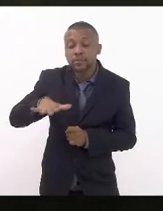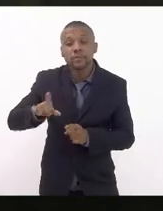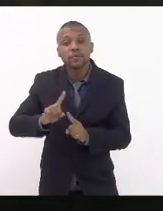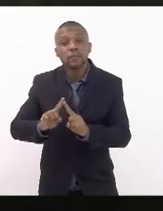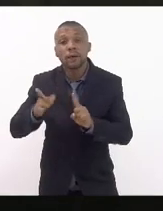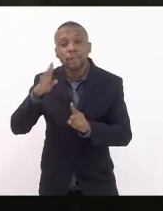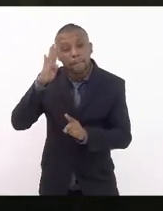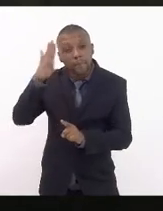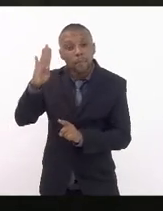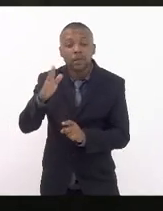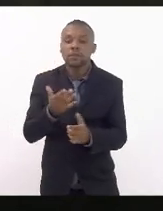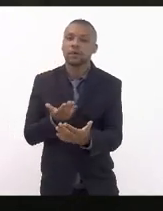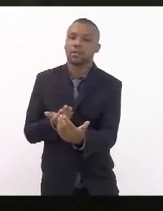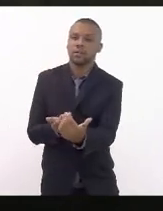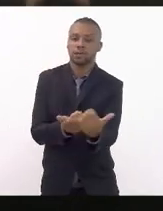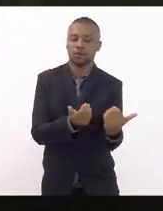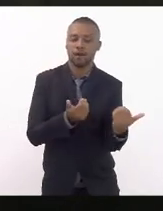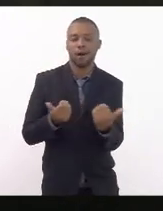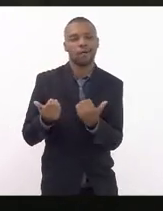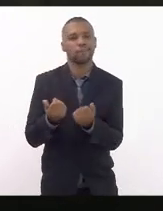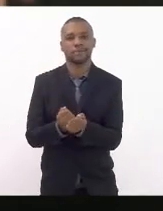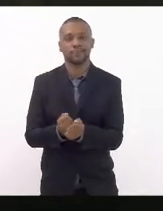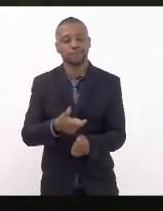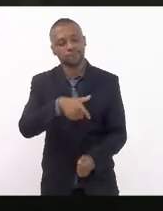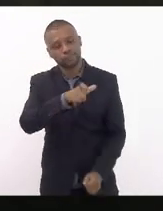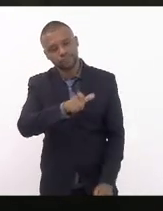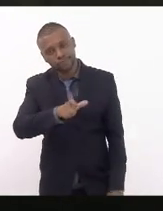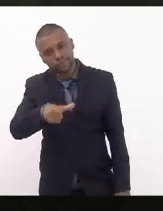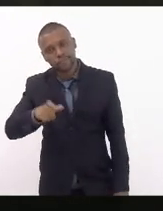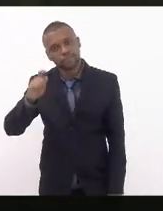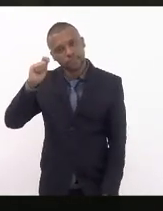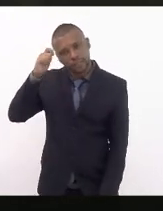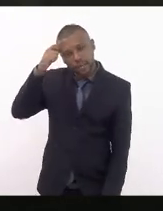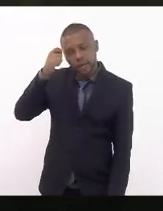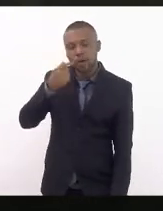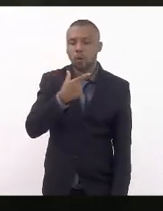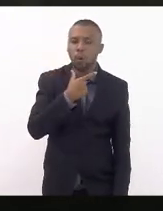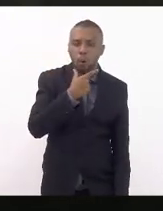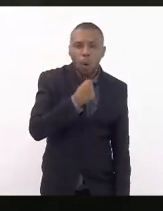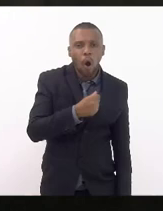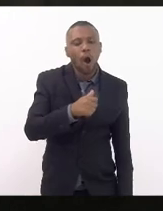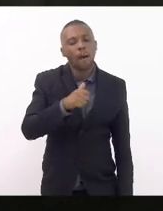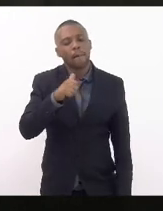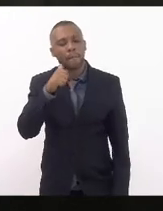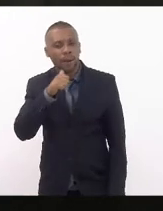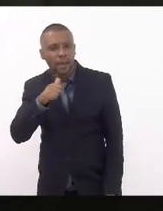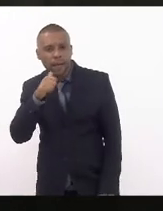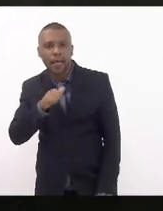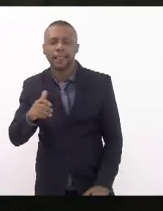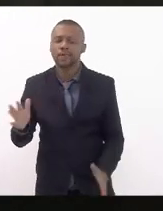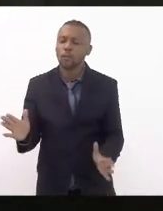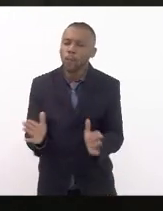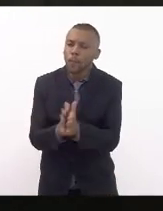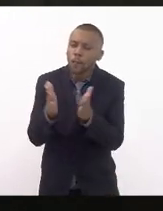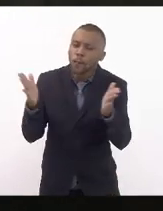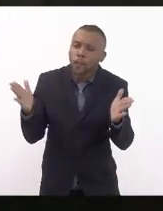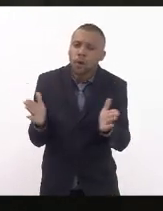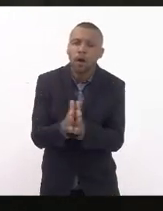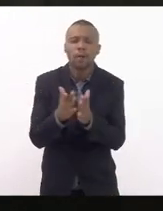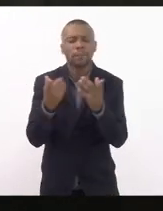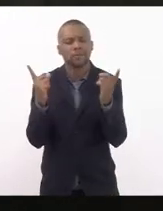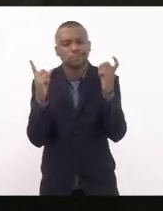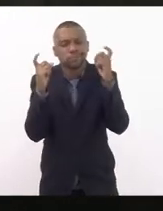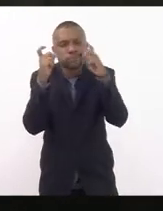juventude, nos negros e negras que passam dificuldades e que não